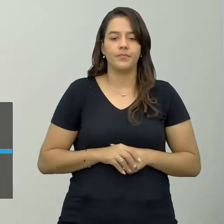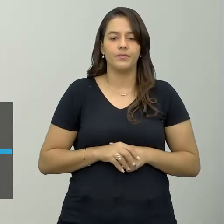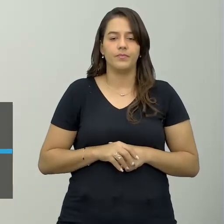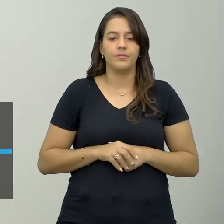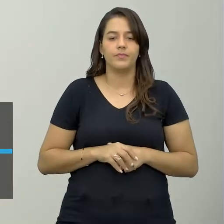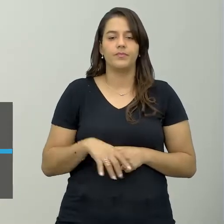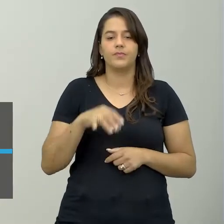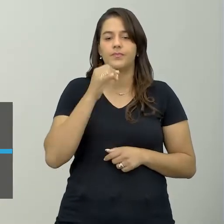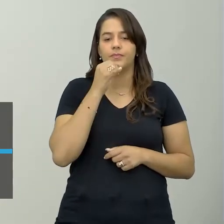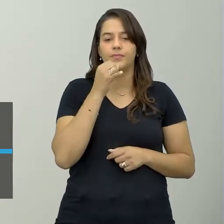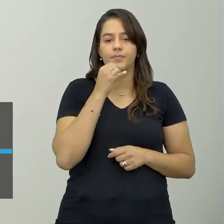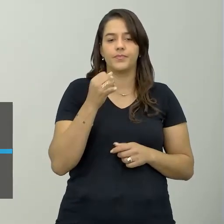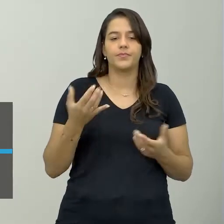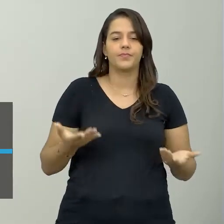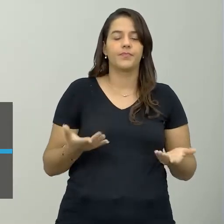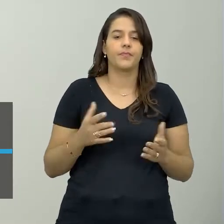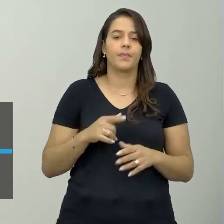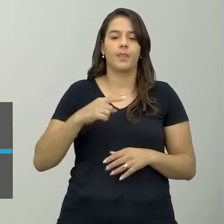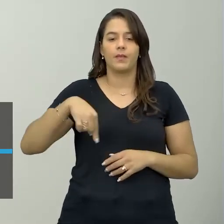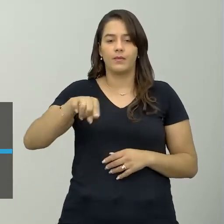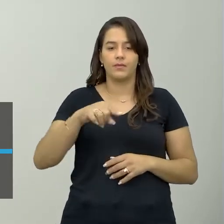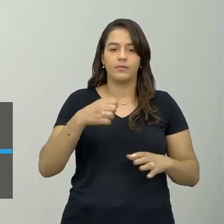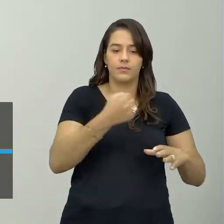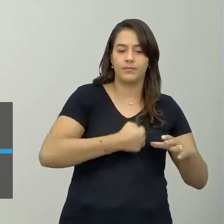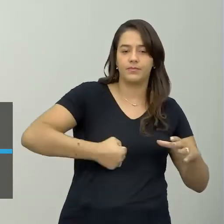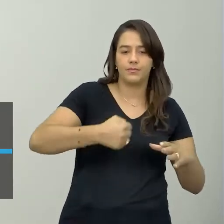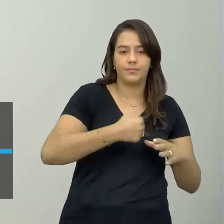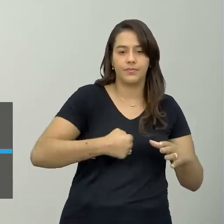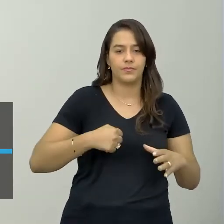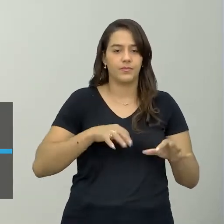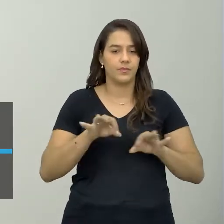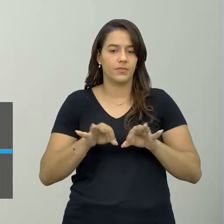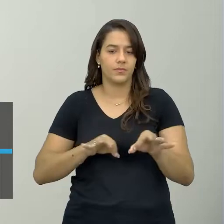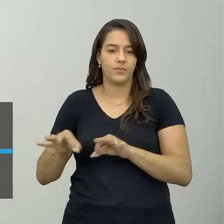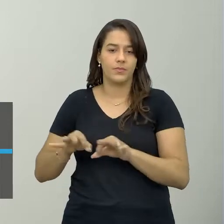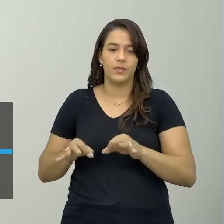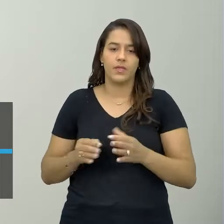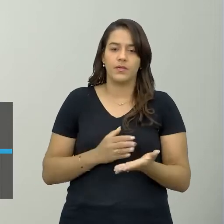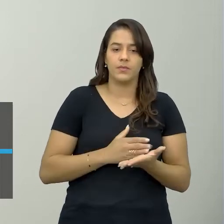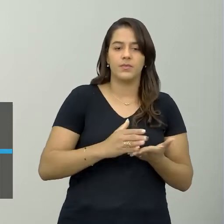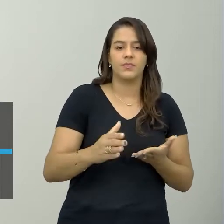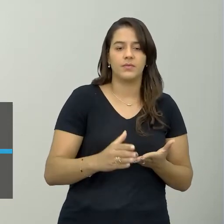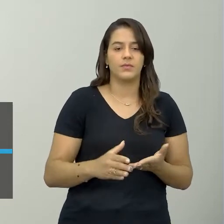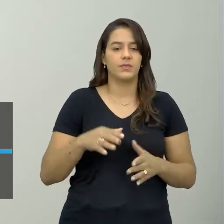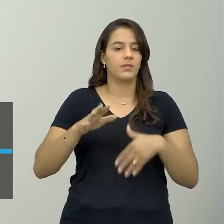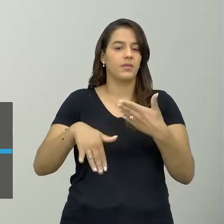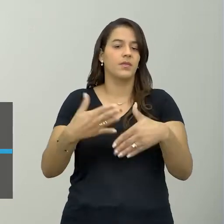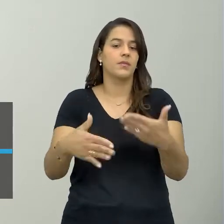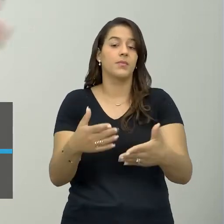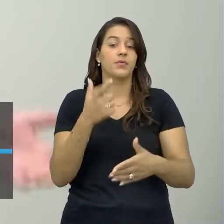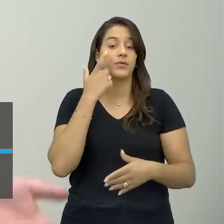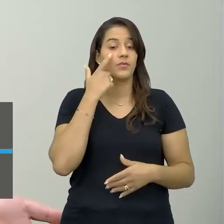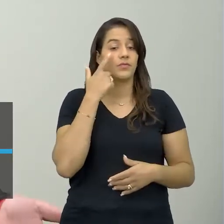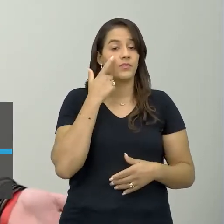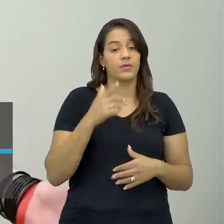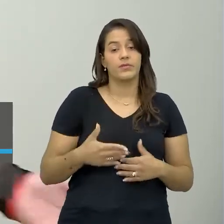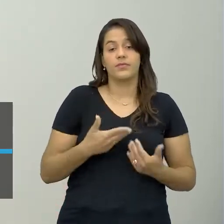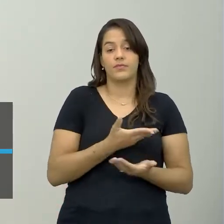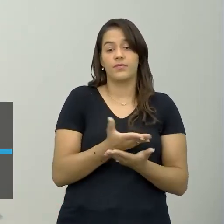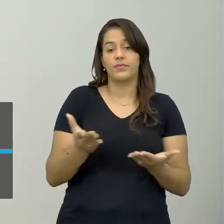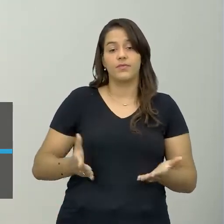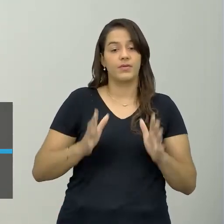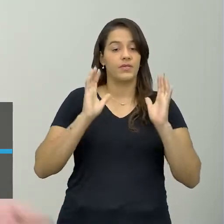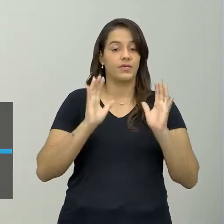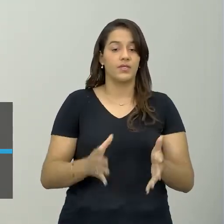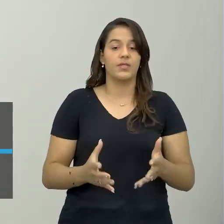É um exemplo meio besta, mas é tipo quando você tá cozinhando. A comida tá lá, ela tá começando a queimar. Você fala, não, daqui a pouco eu vejo. A hora que você for ver,